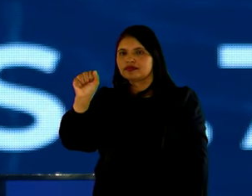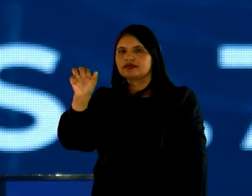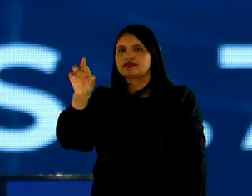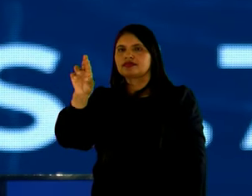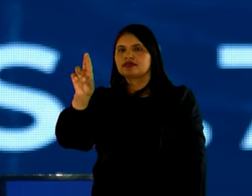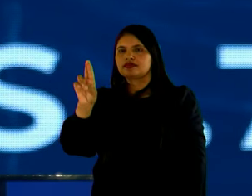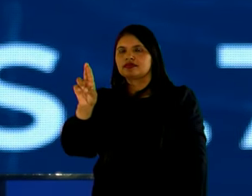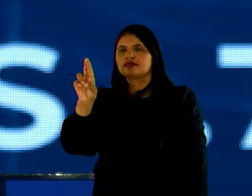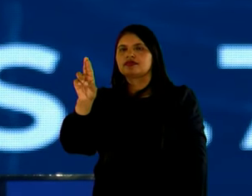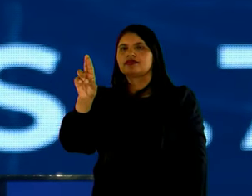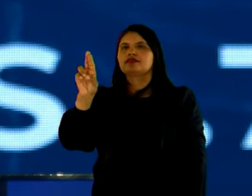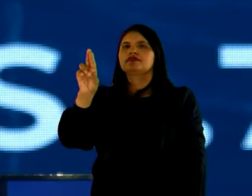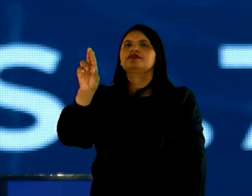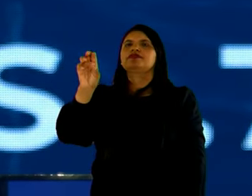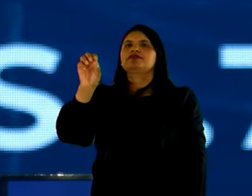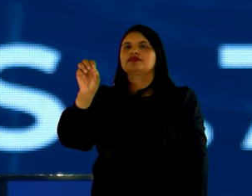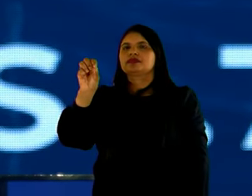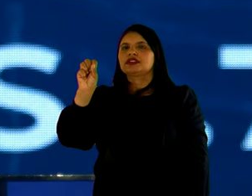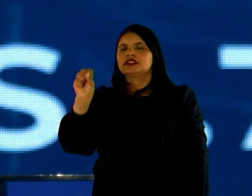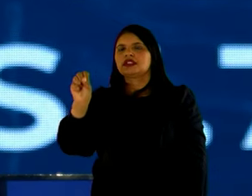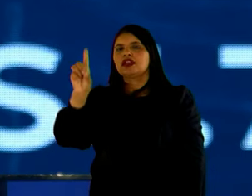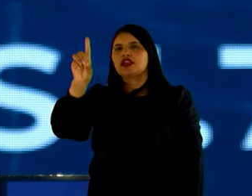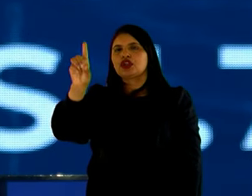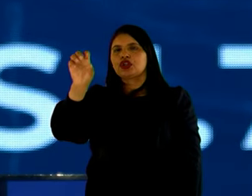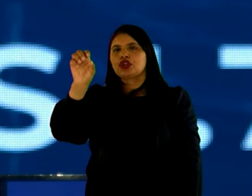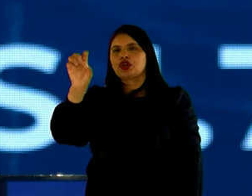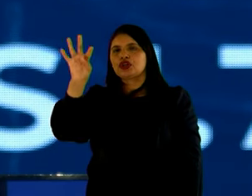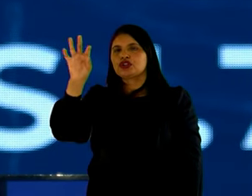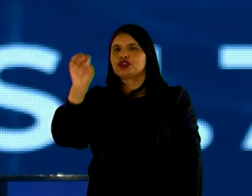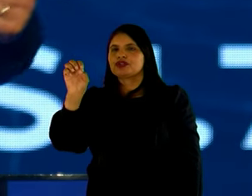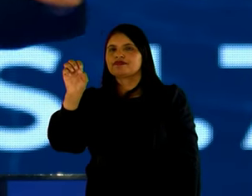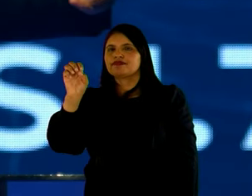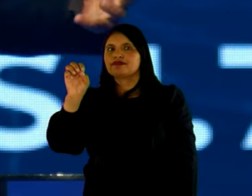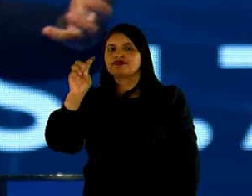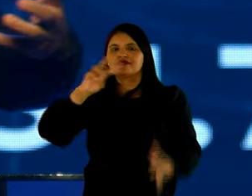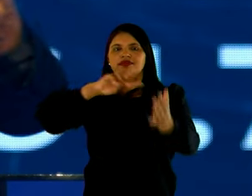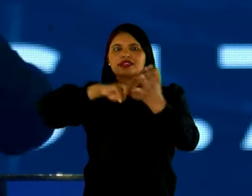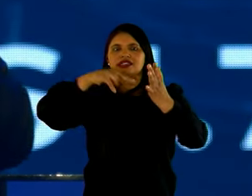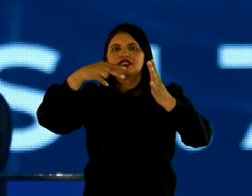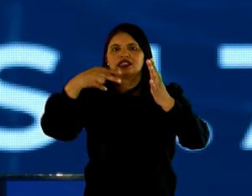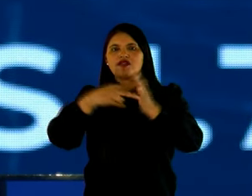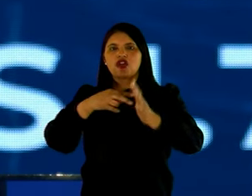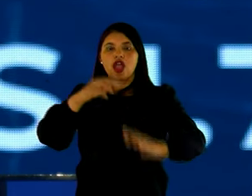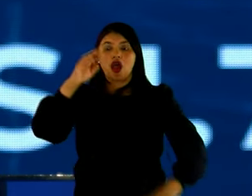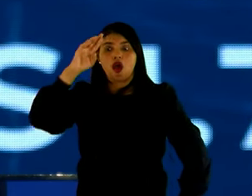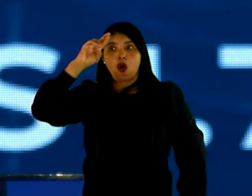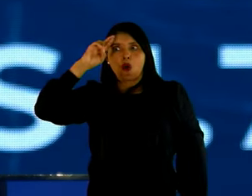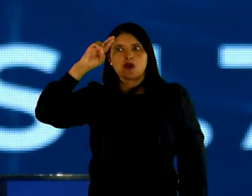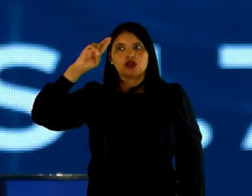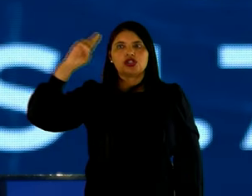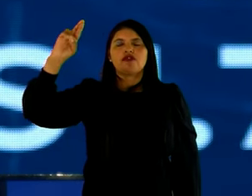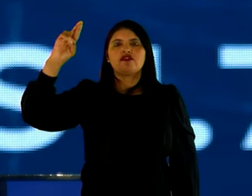Responsabilidade da sacerdetisa da casa. chamar toda a responsabilidade.